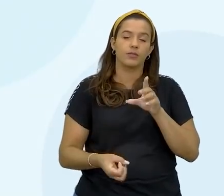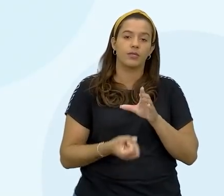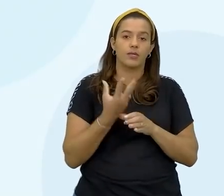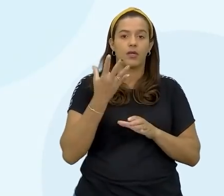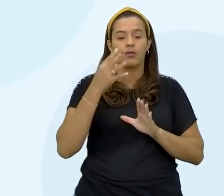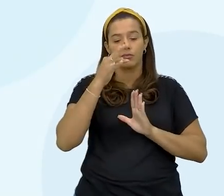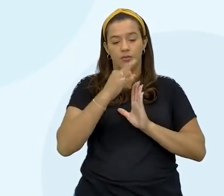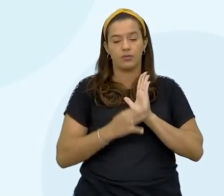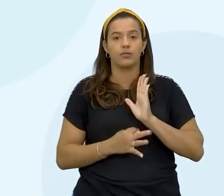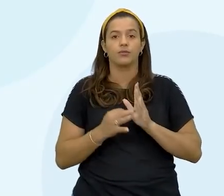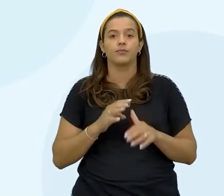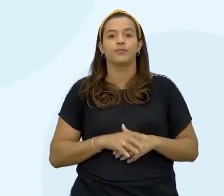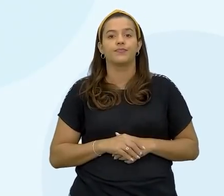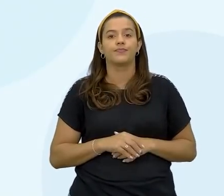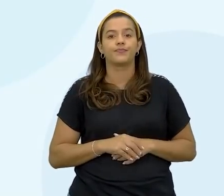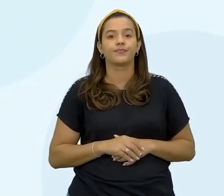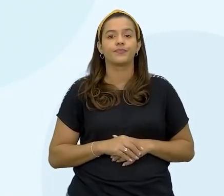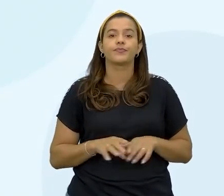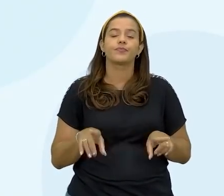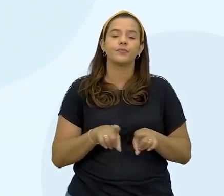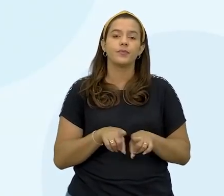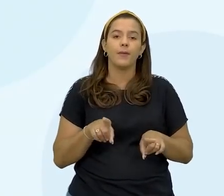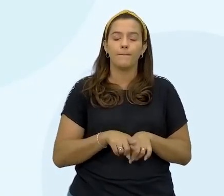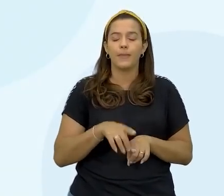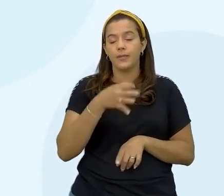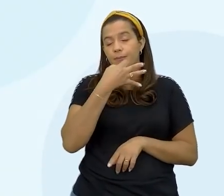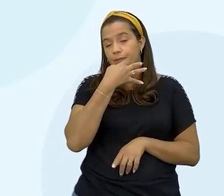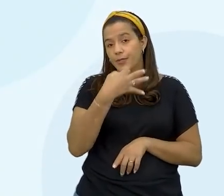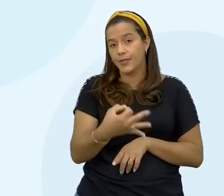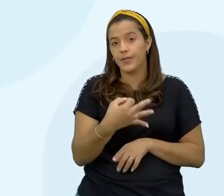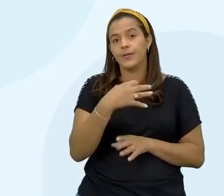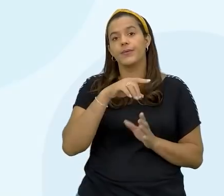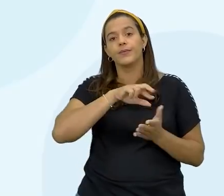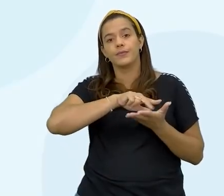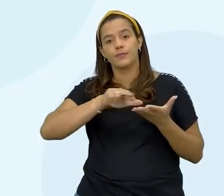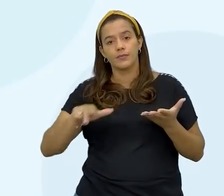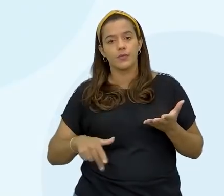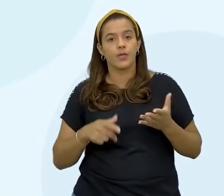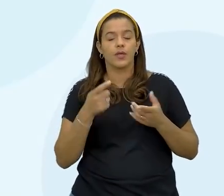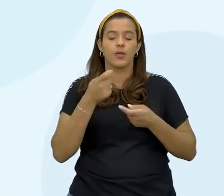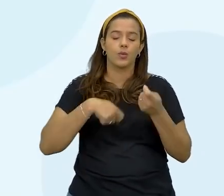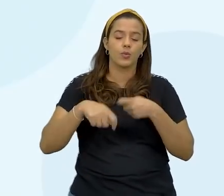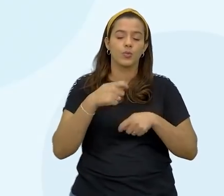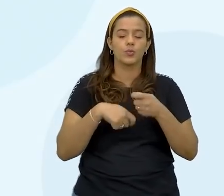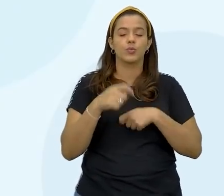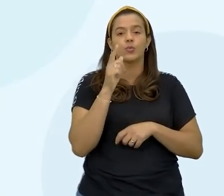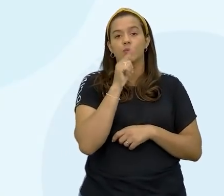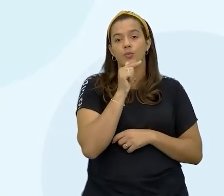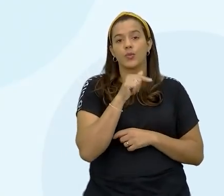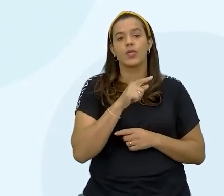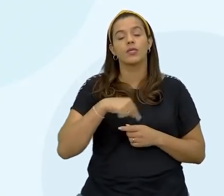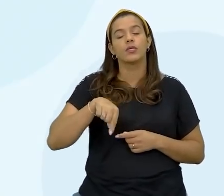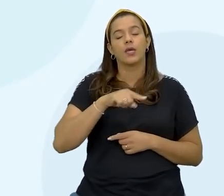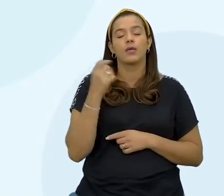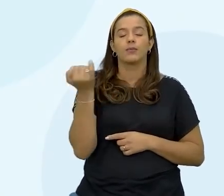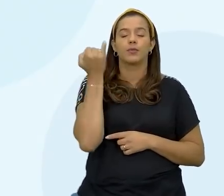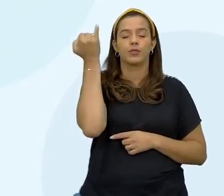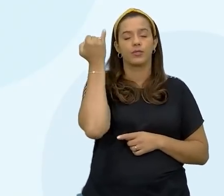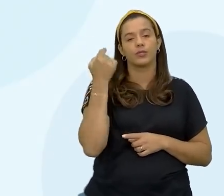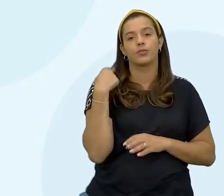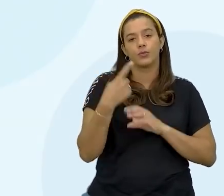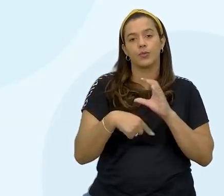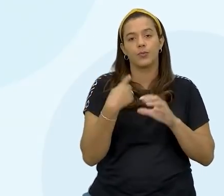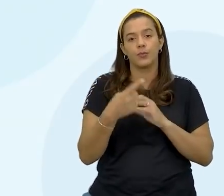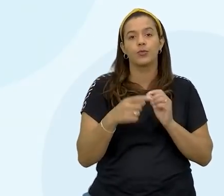textual. Produção de artigos de opinião sobre a gestão dos recursos hídricos no Brasil e sua importância para o